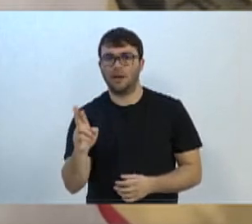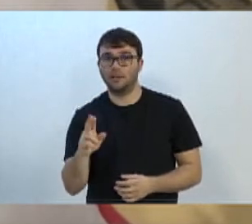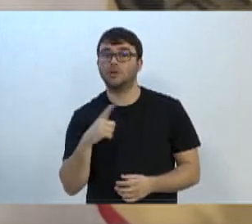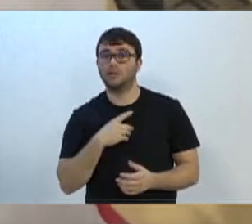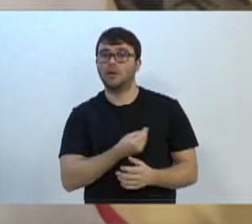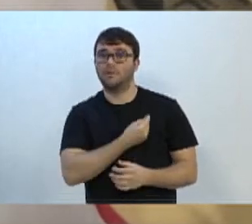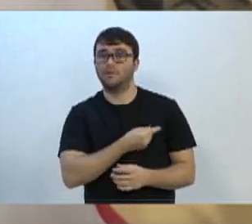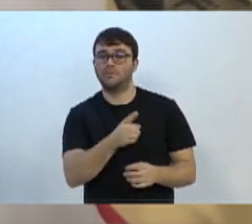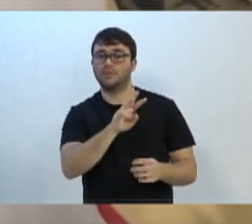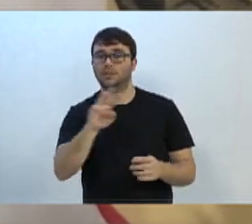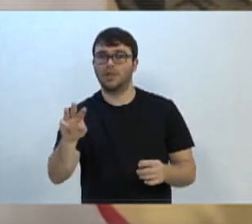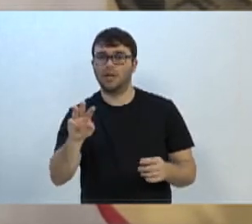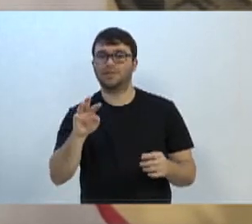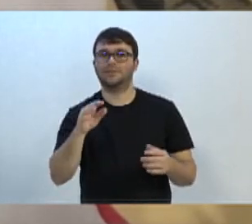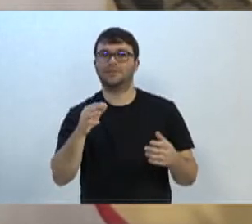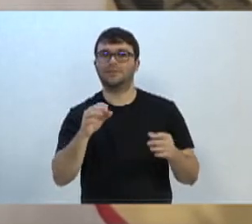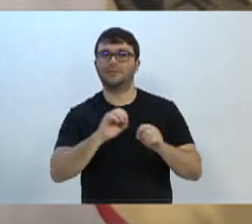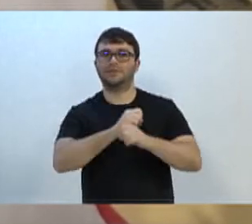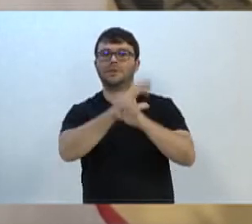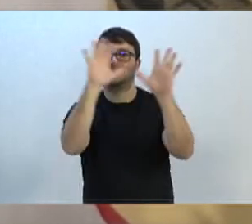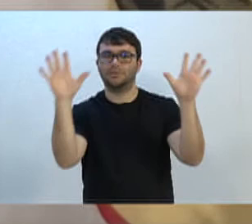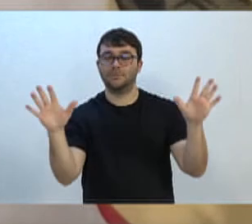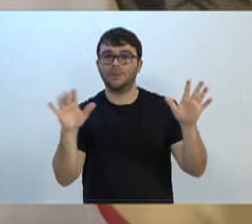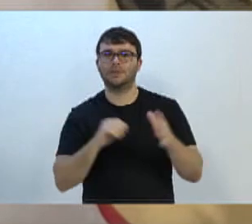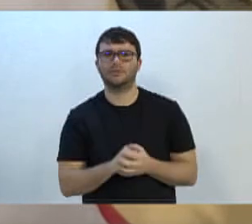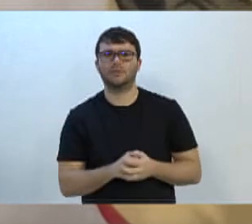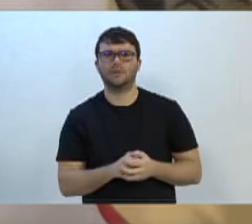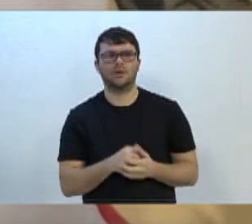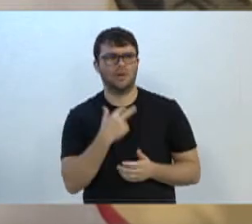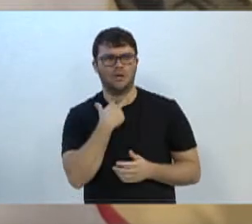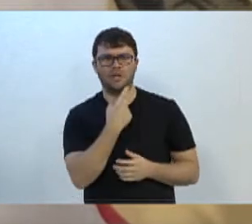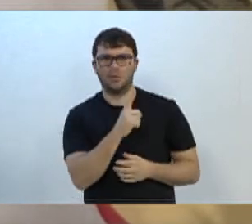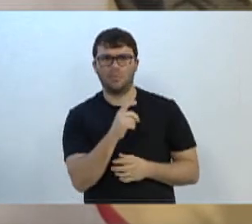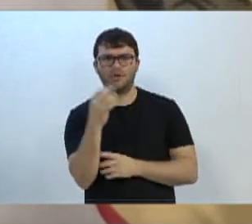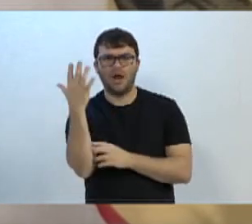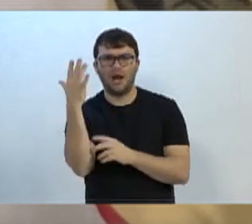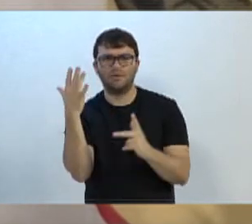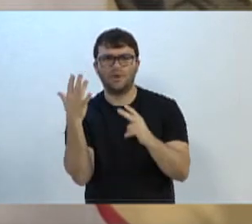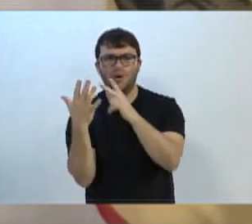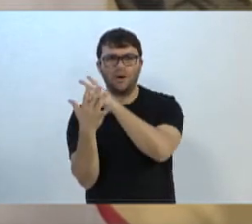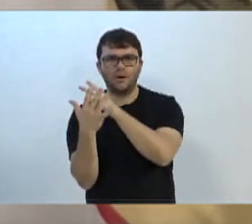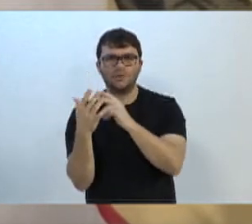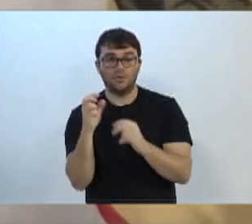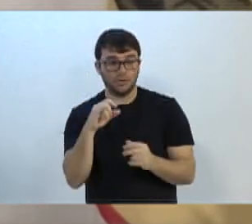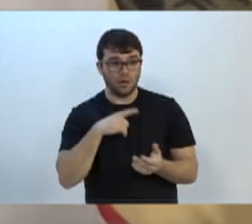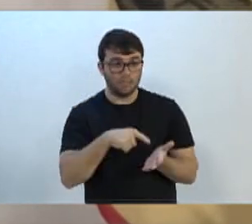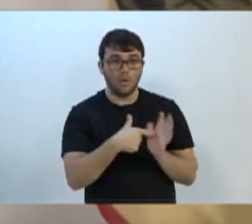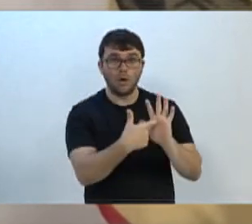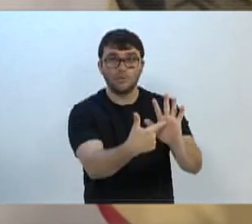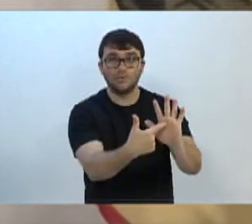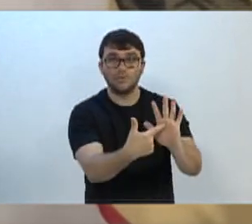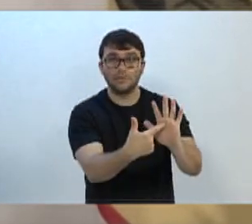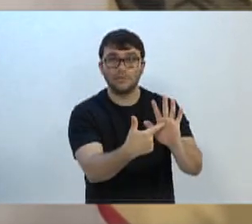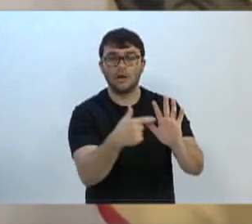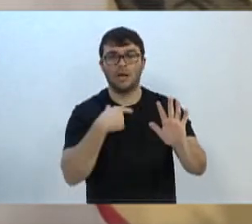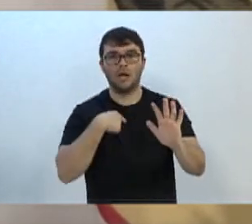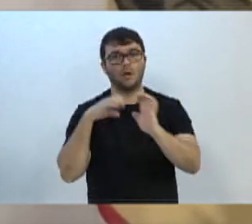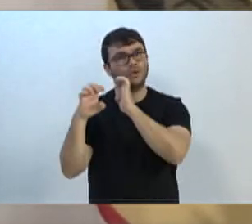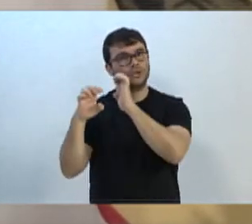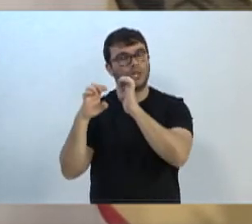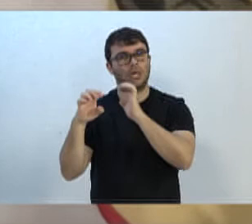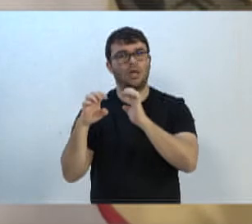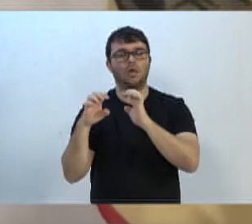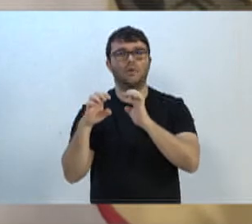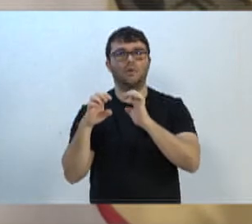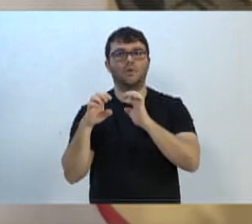pessoal e não tem como cortar uma árvore se está escrito aqui corte de árvore vou falar como engenheiro ambiental